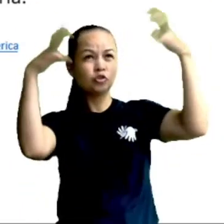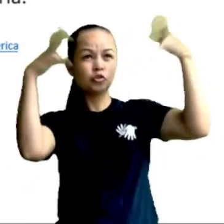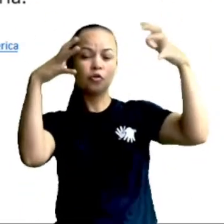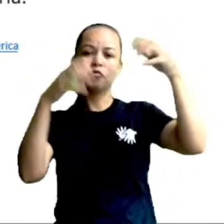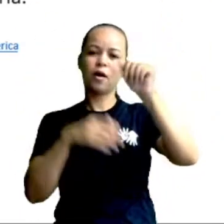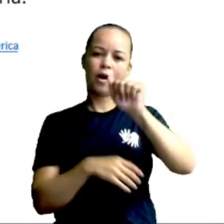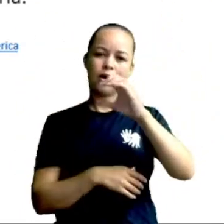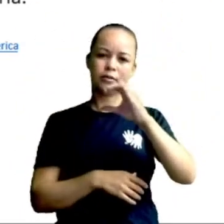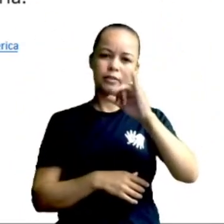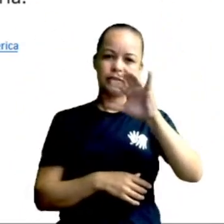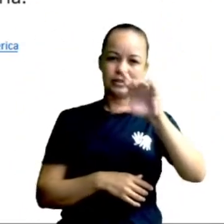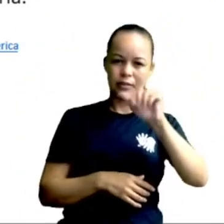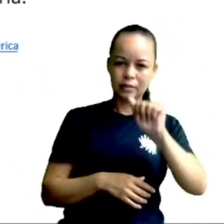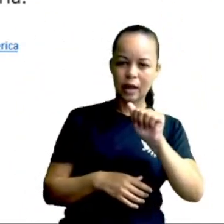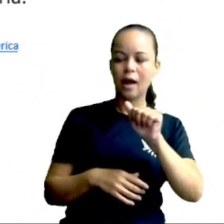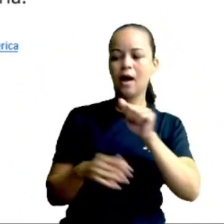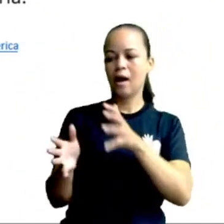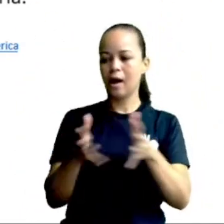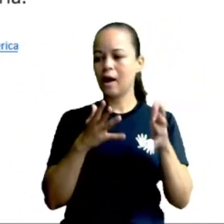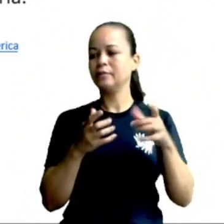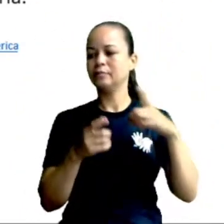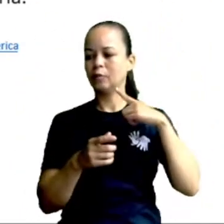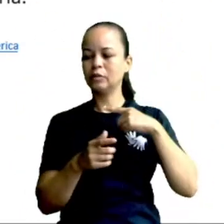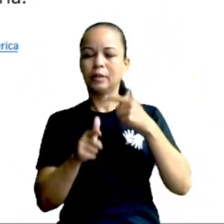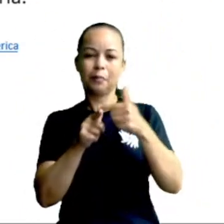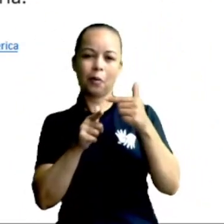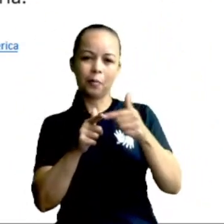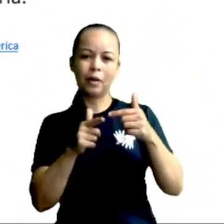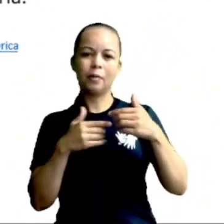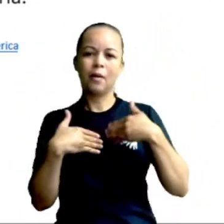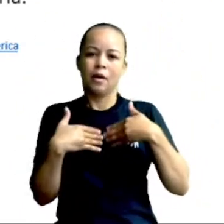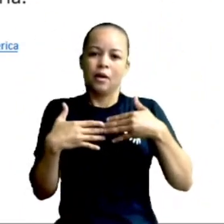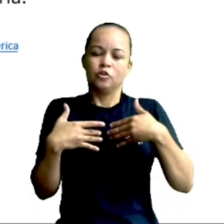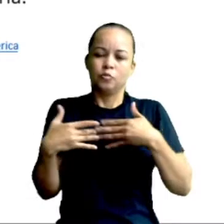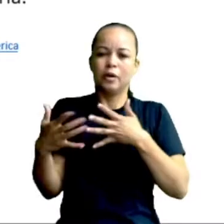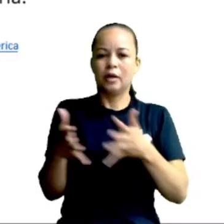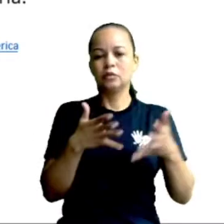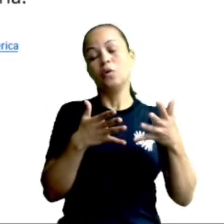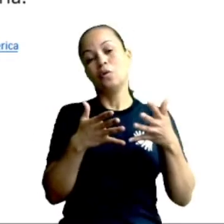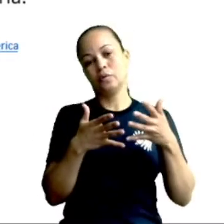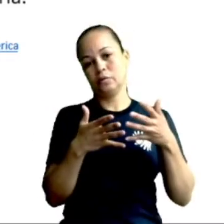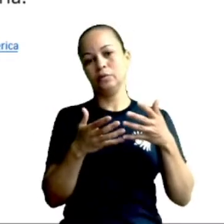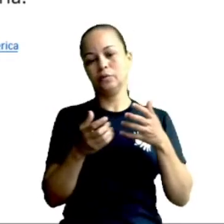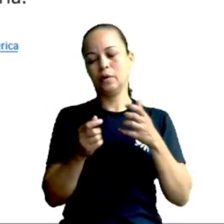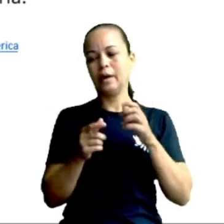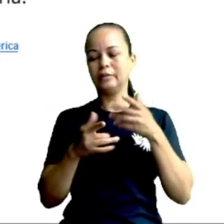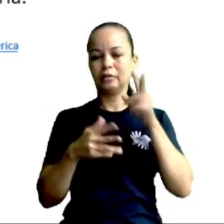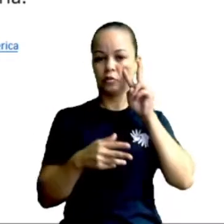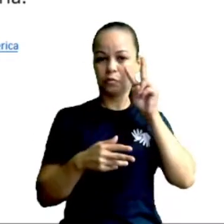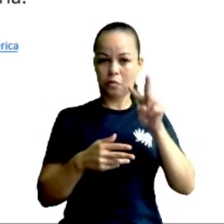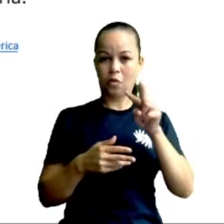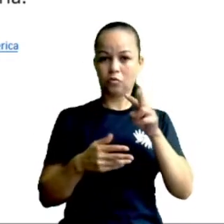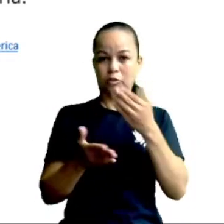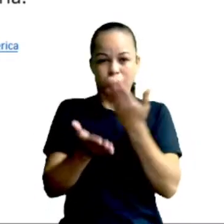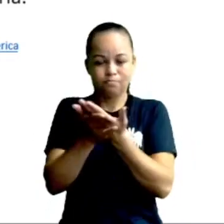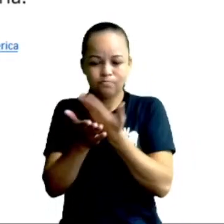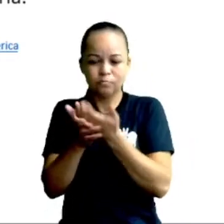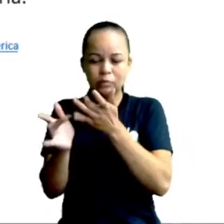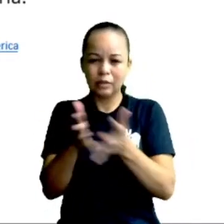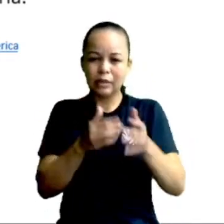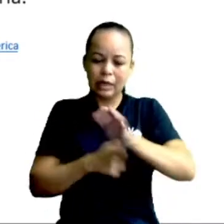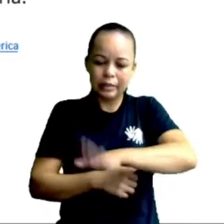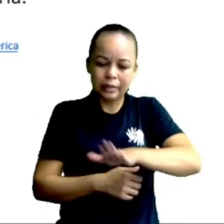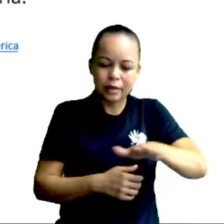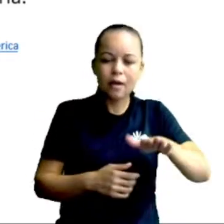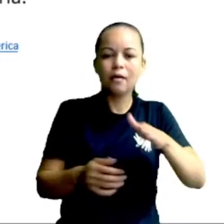níveis respiratório e cardiovascular, né? E os estudos recentes mostram que crianças sujeitas a